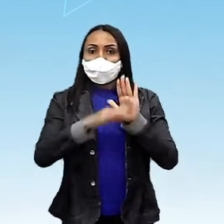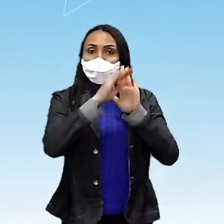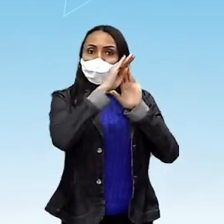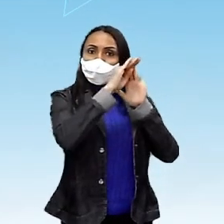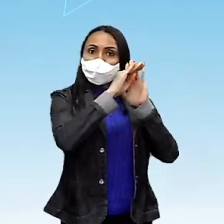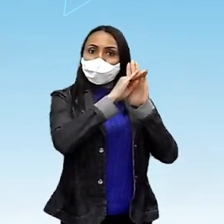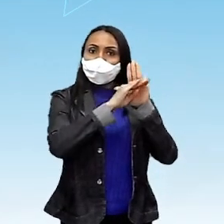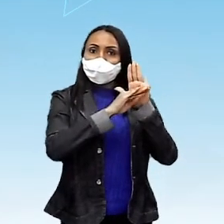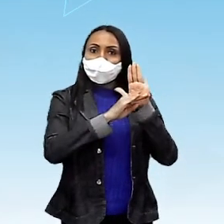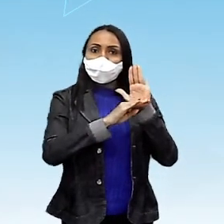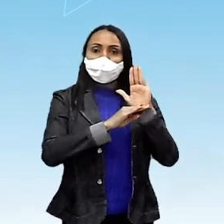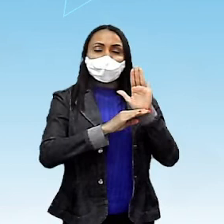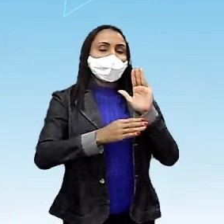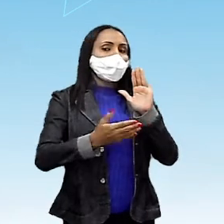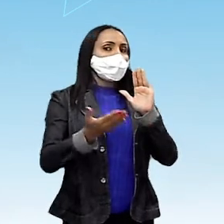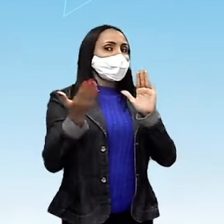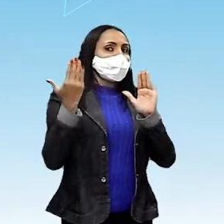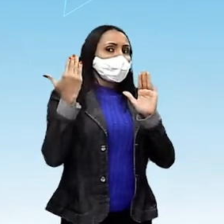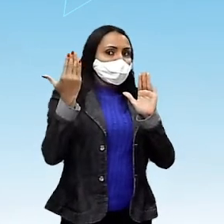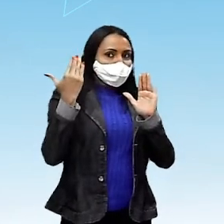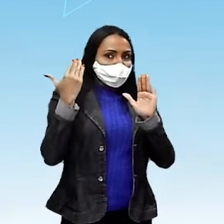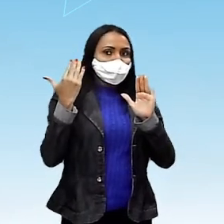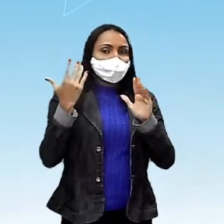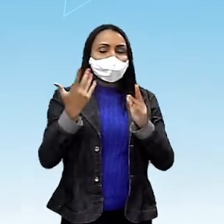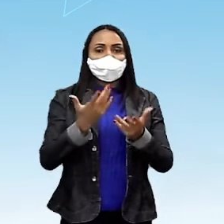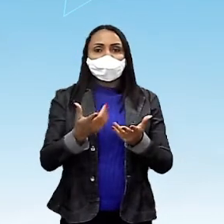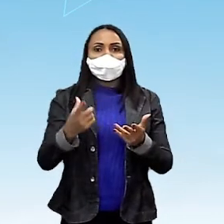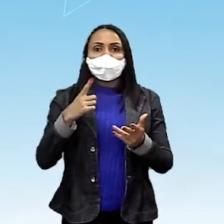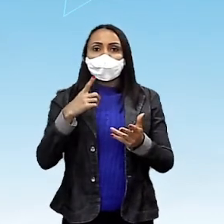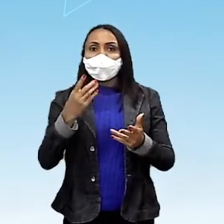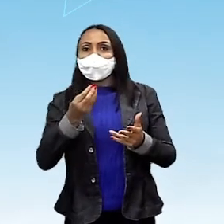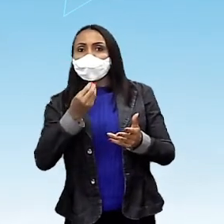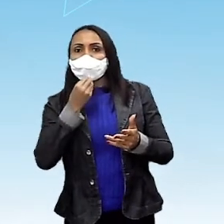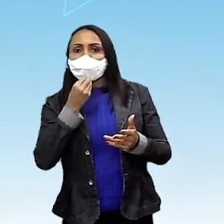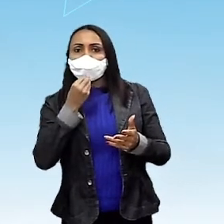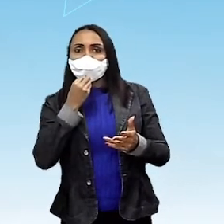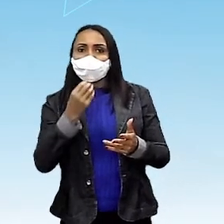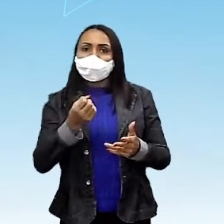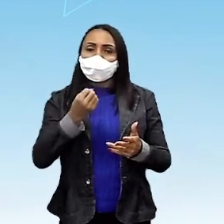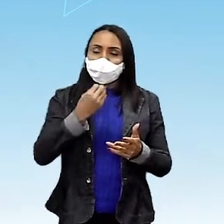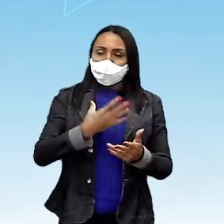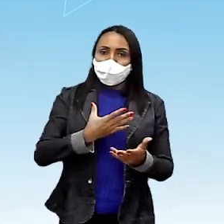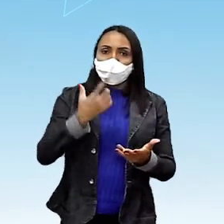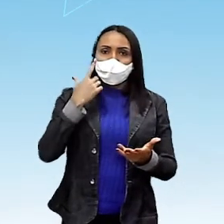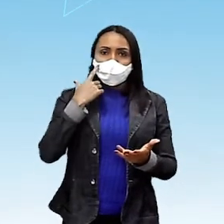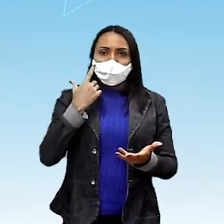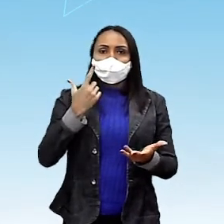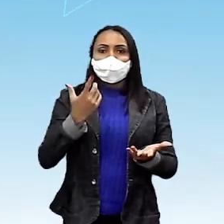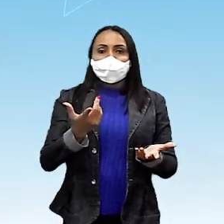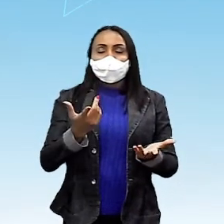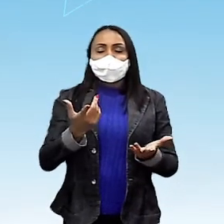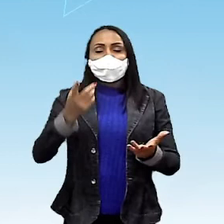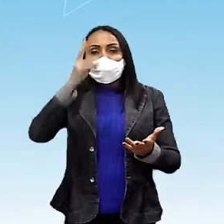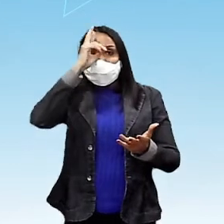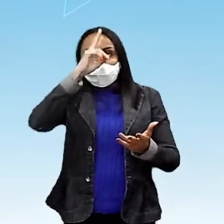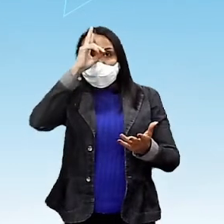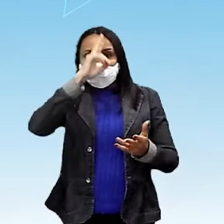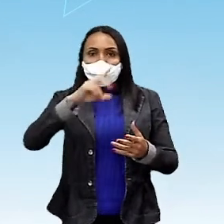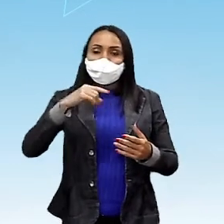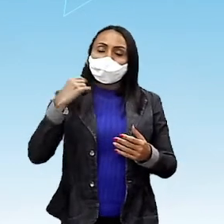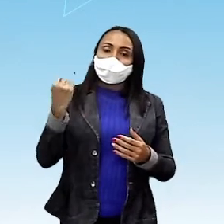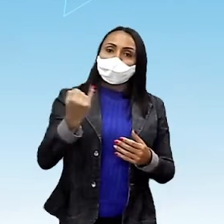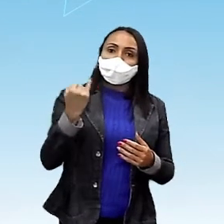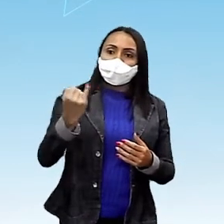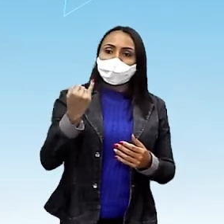com antecedência, tem mais chances de obter uma boa questão. Lembrar é que é importante que estamos